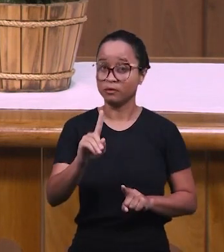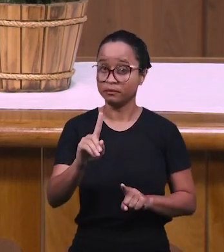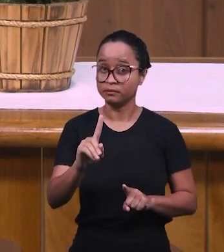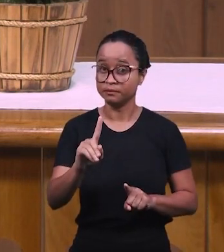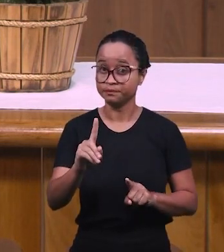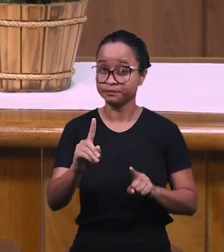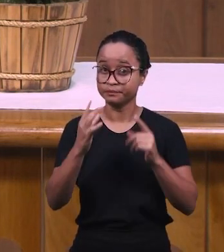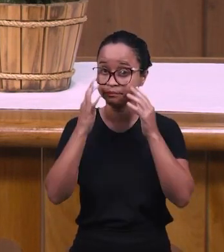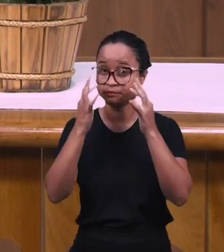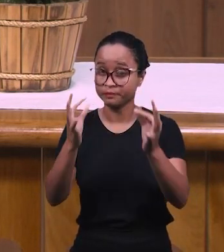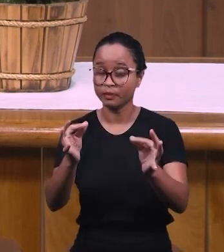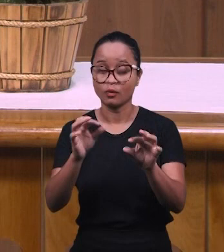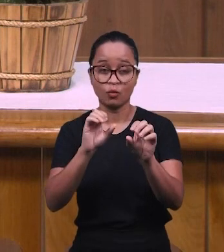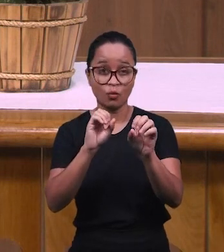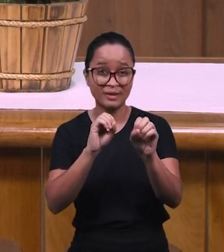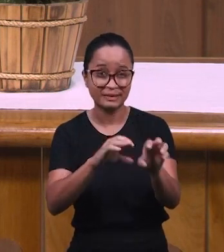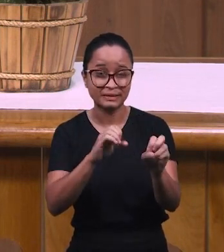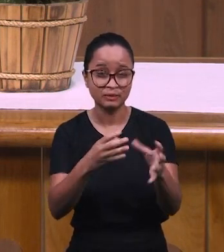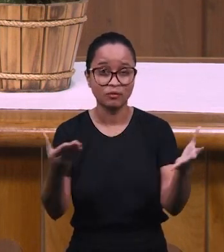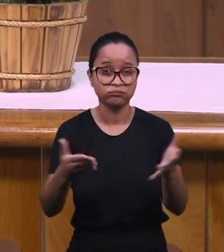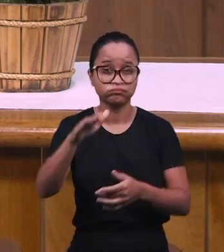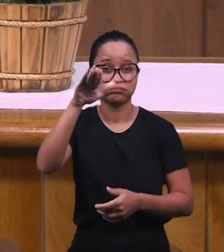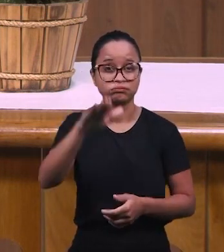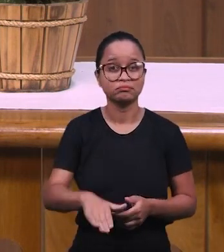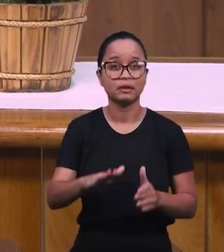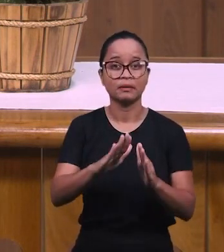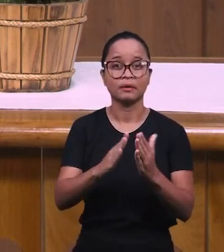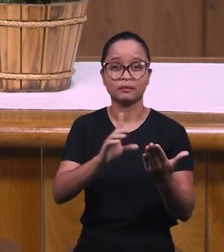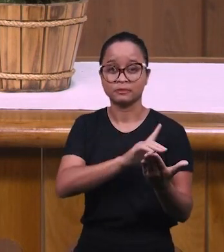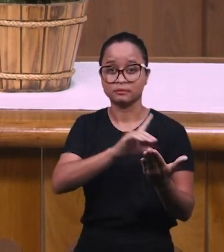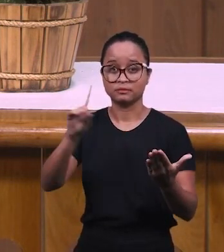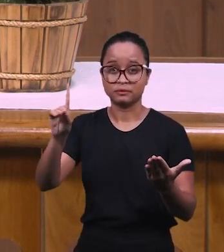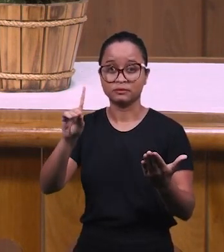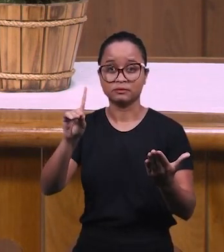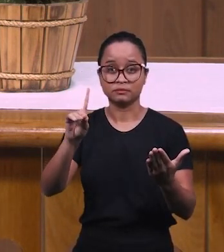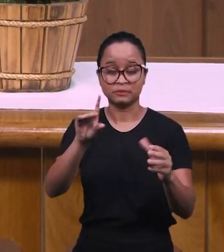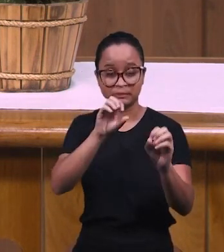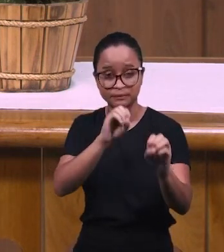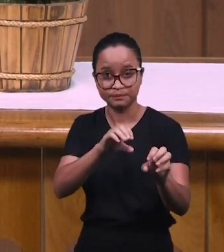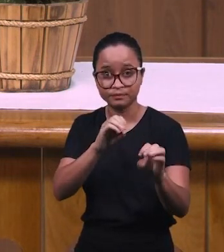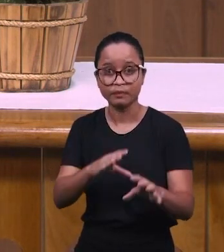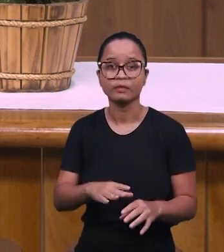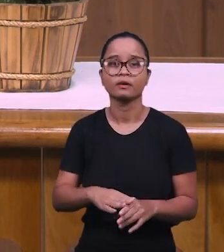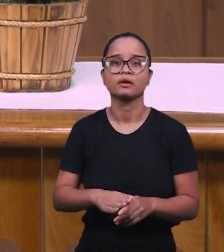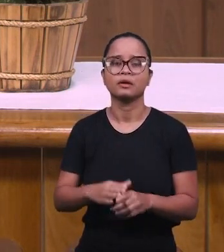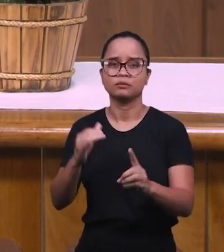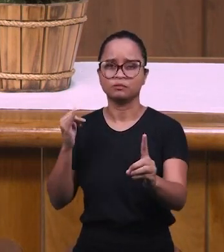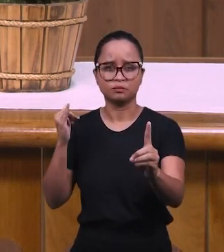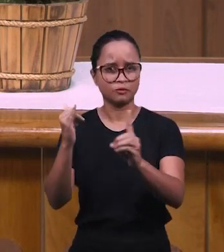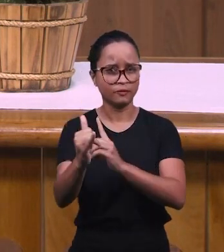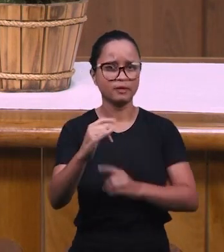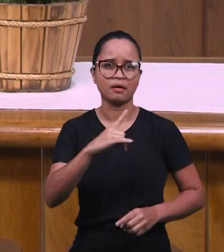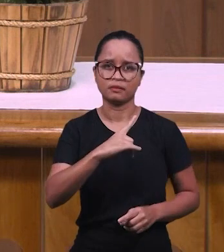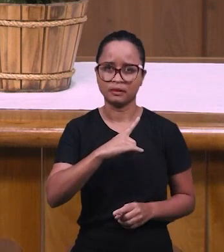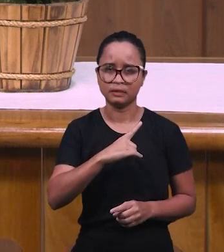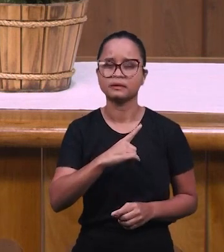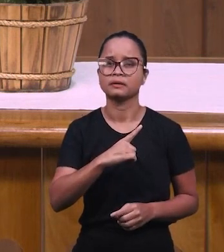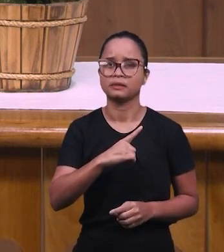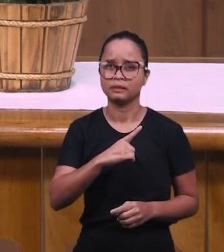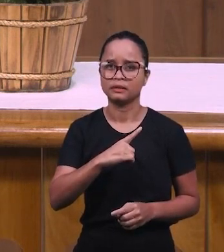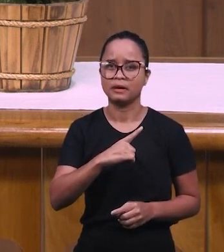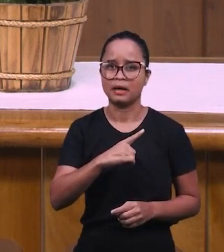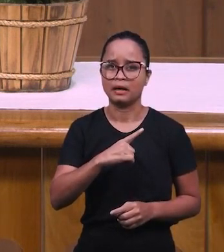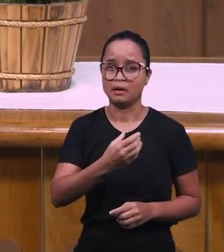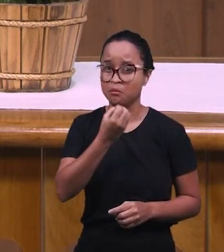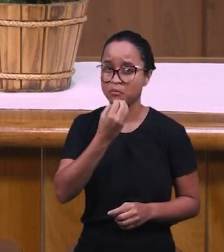ensinar nesta tarde, porque essa palavra, a palavra de Deus é viva e ela é profética, e